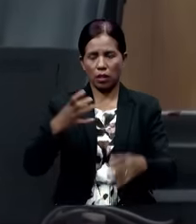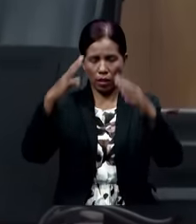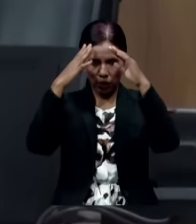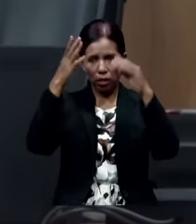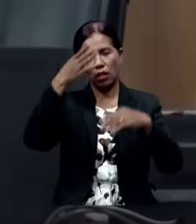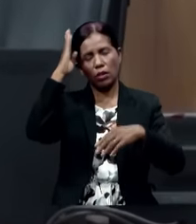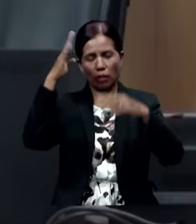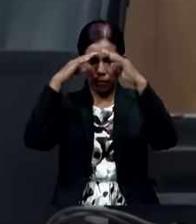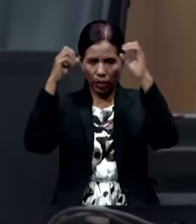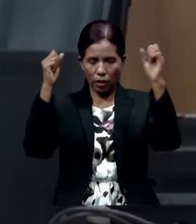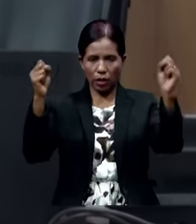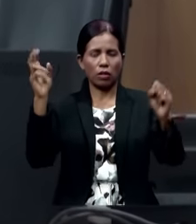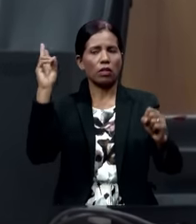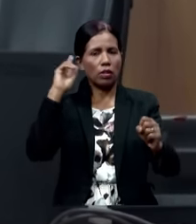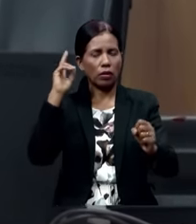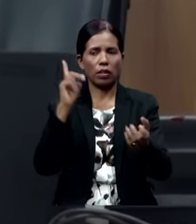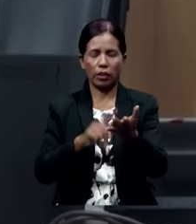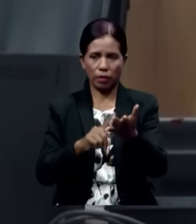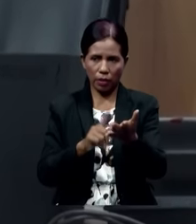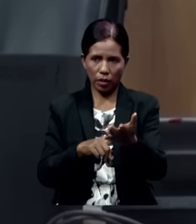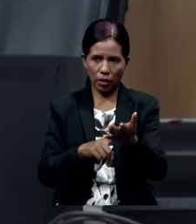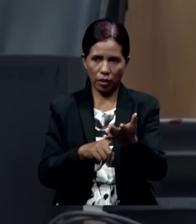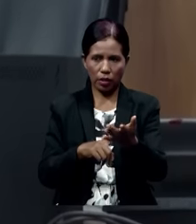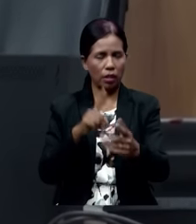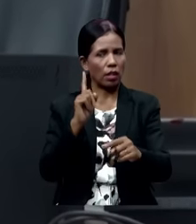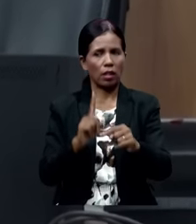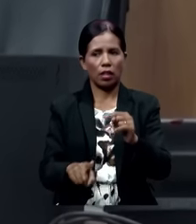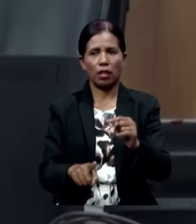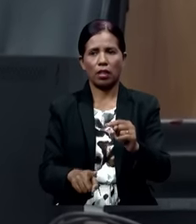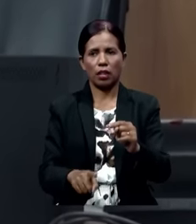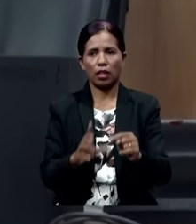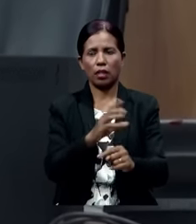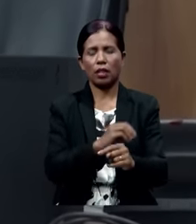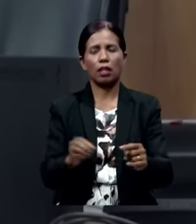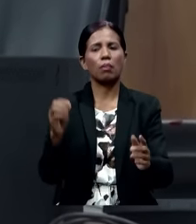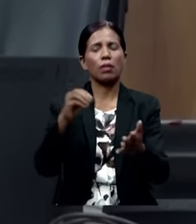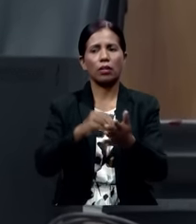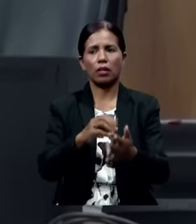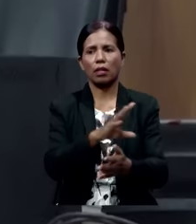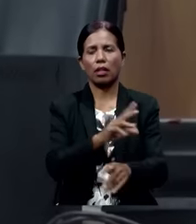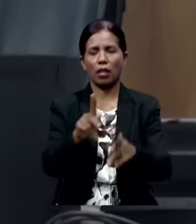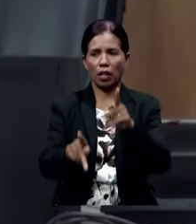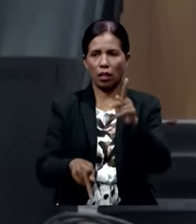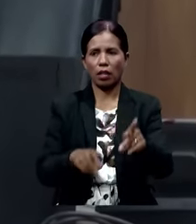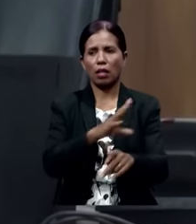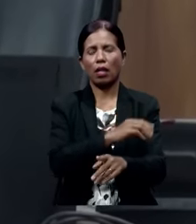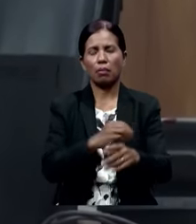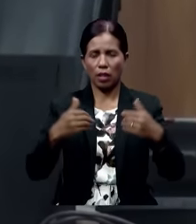presidente Calerona, e a debate Itania. La Liga Ponto Dor, né? Ah, é uma